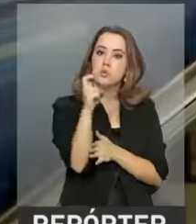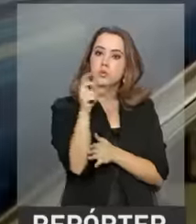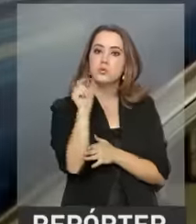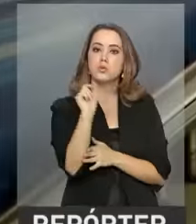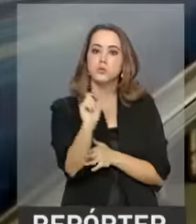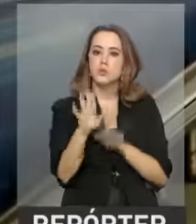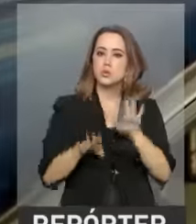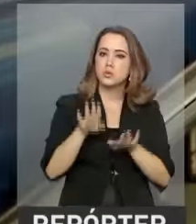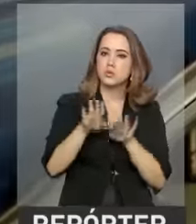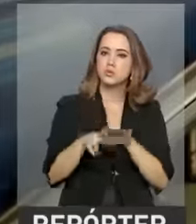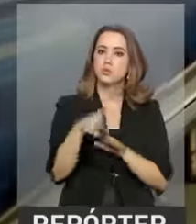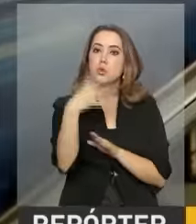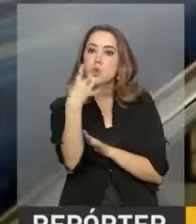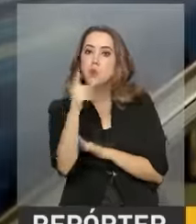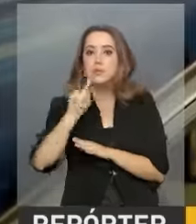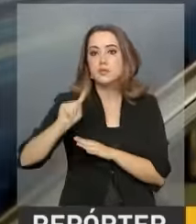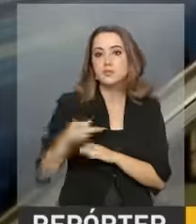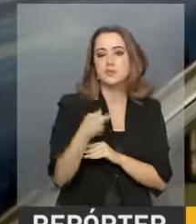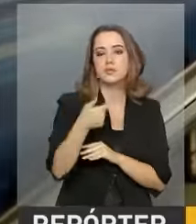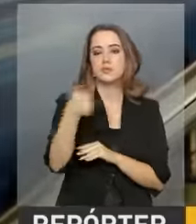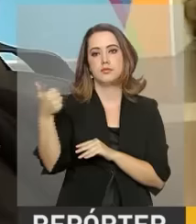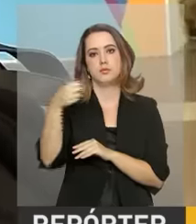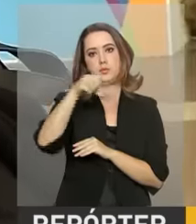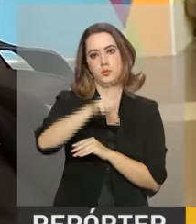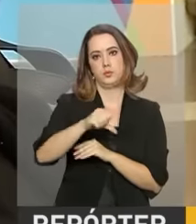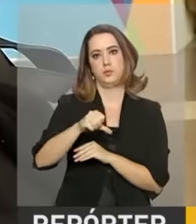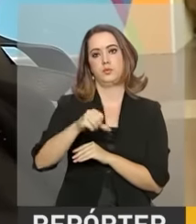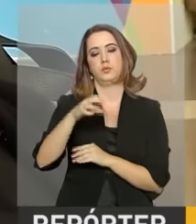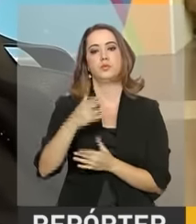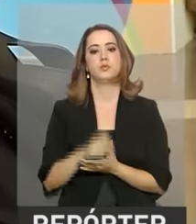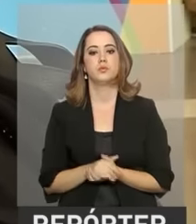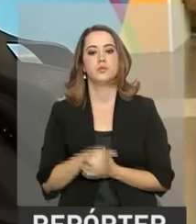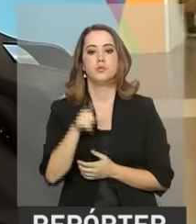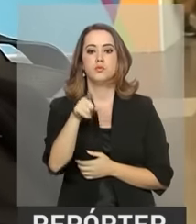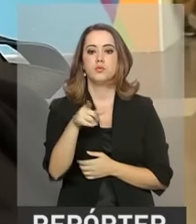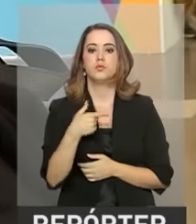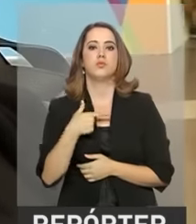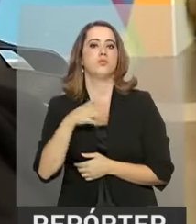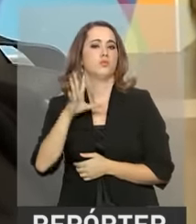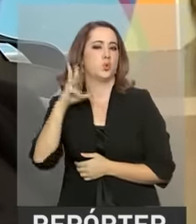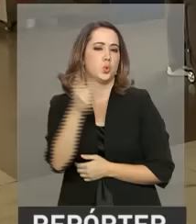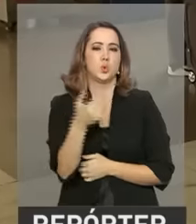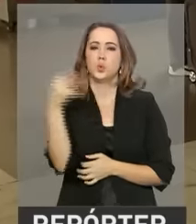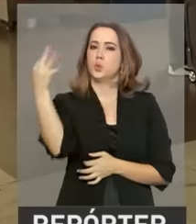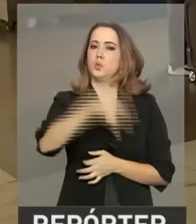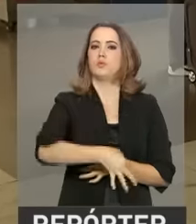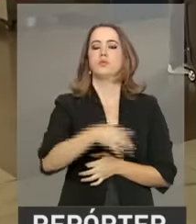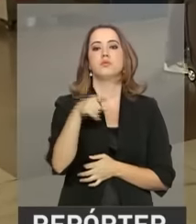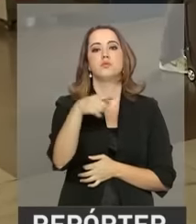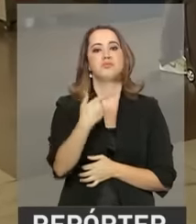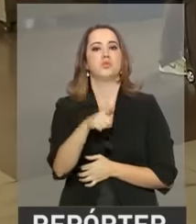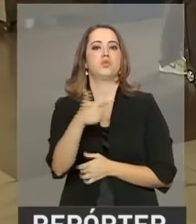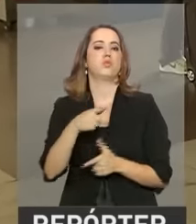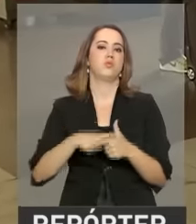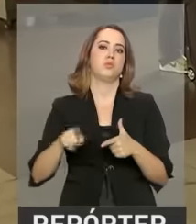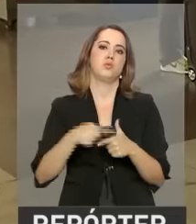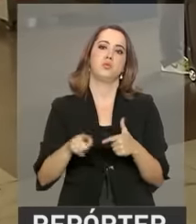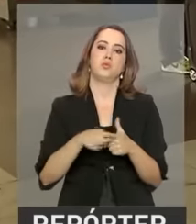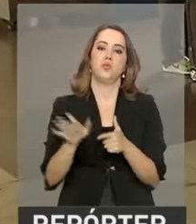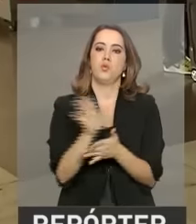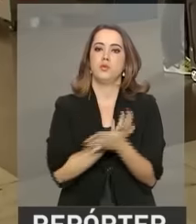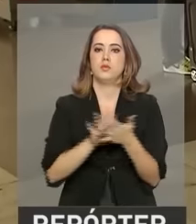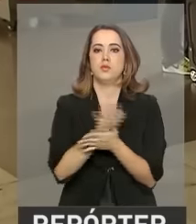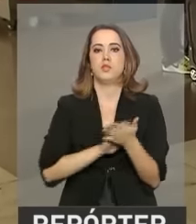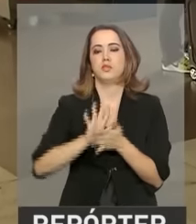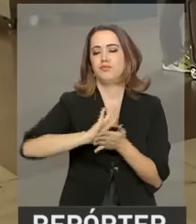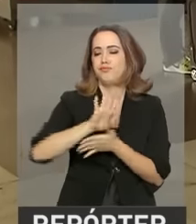satisfação ficou em 4,19. Não, nada de retraso, tudo perfeito. Não tivemos nenhum problema, nem com